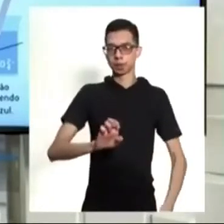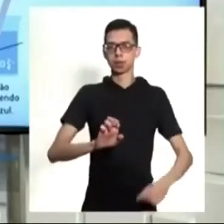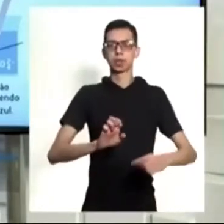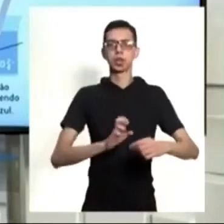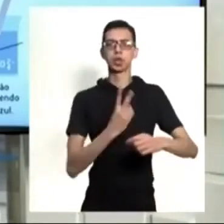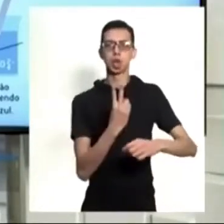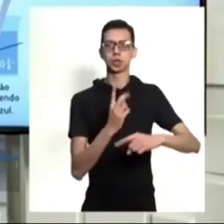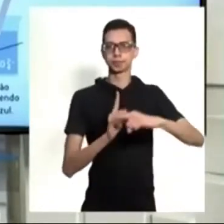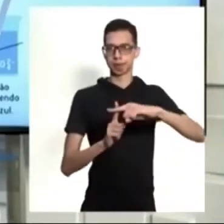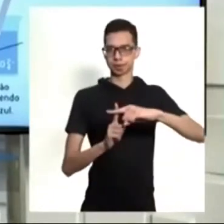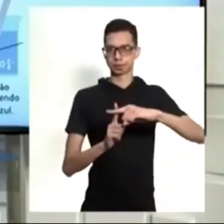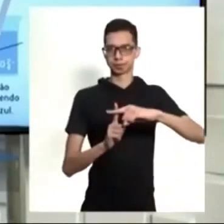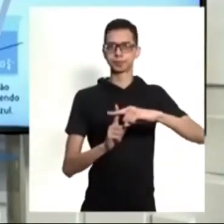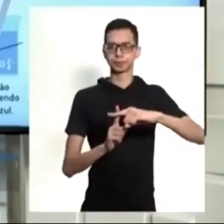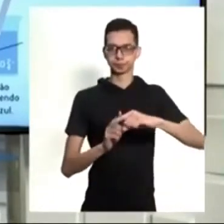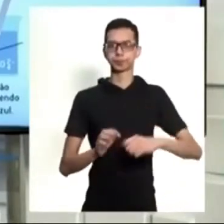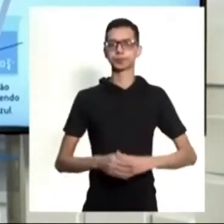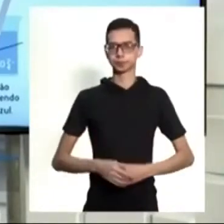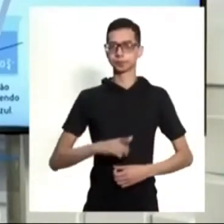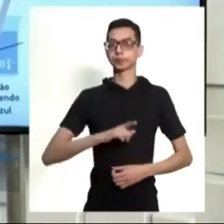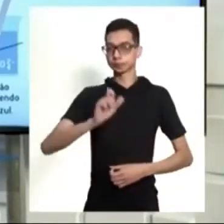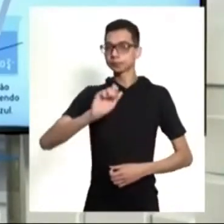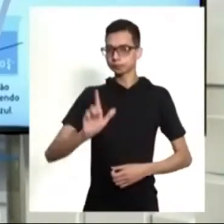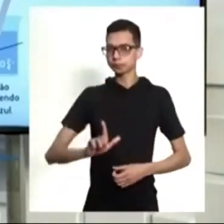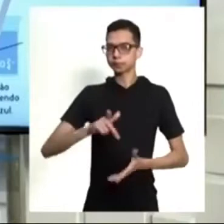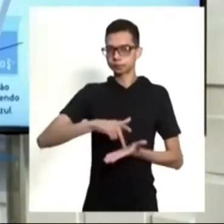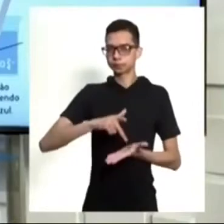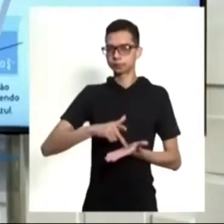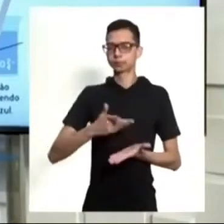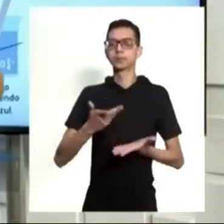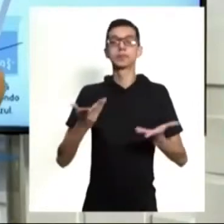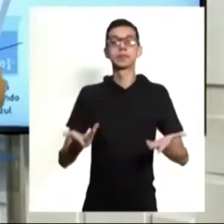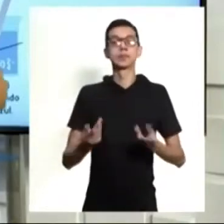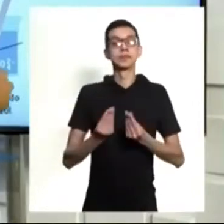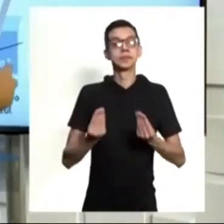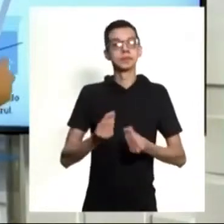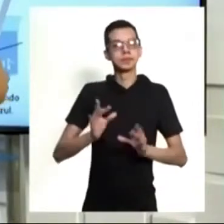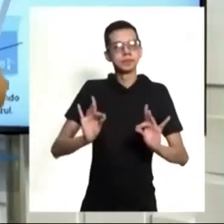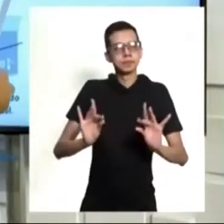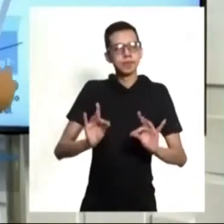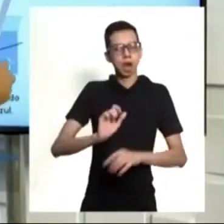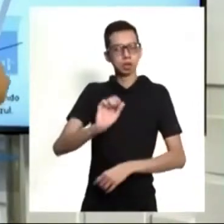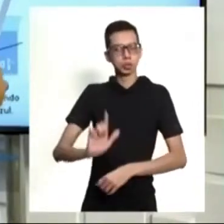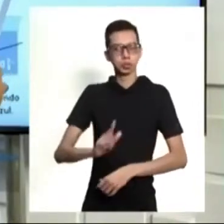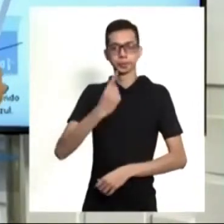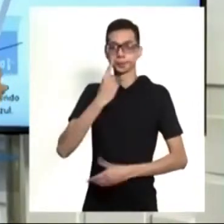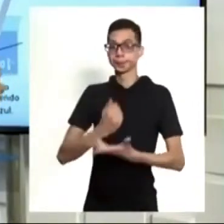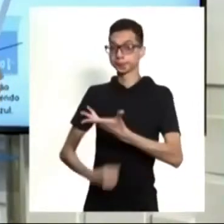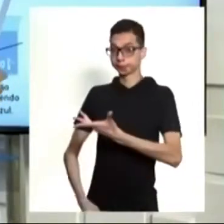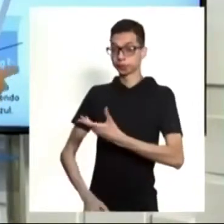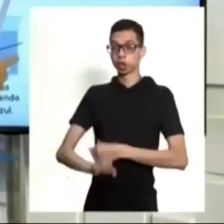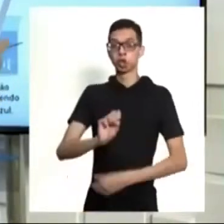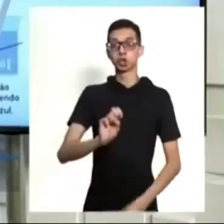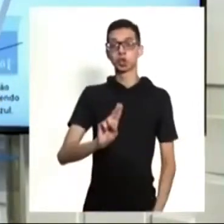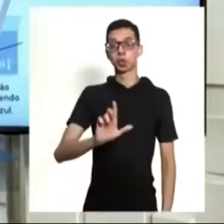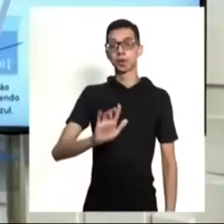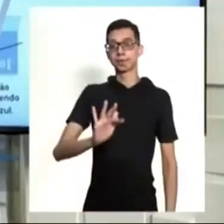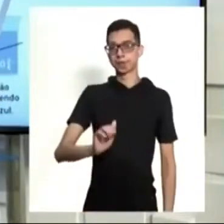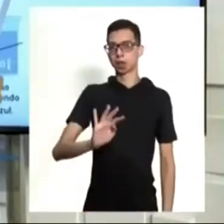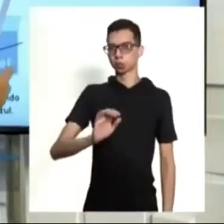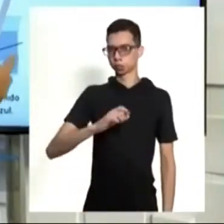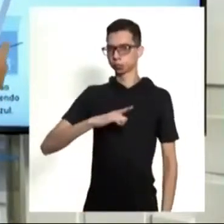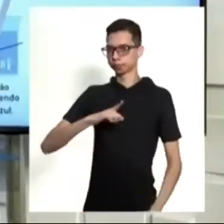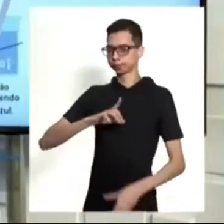cobre com carguinha 2+, ele deixa a solução azul mesmo. Então aqui, ó, além desse sulfato, que é o ânion do sal, nós também